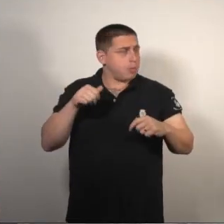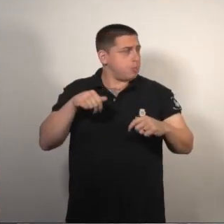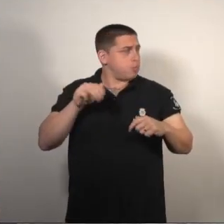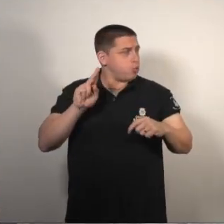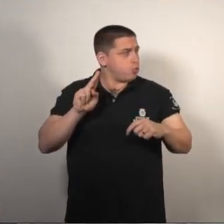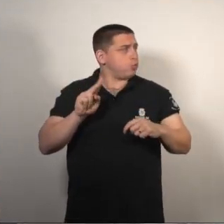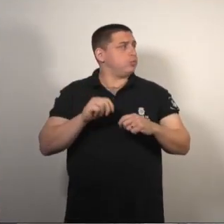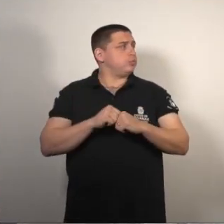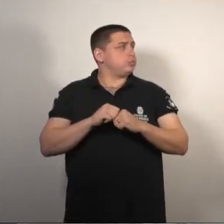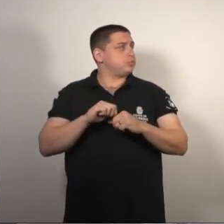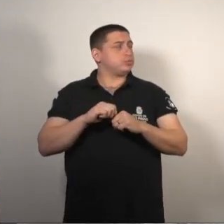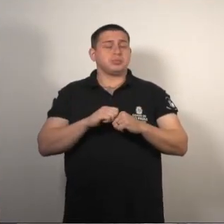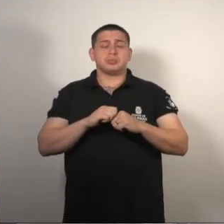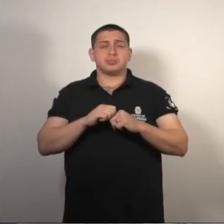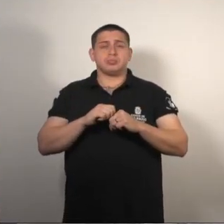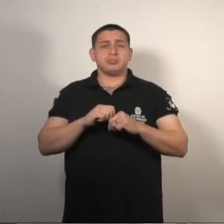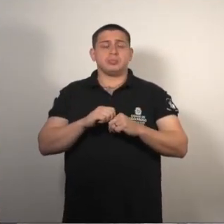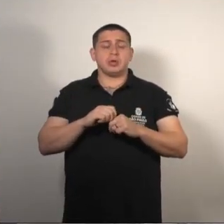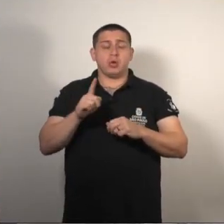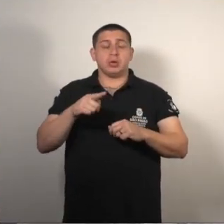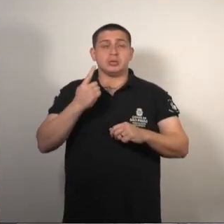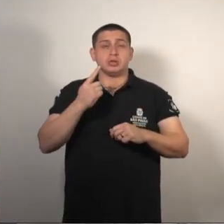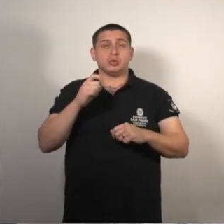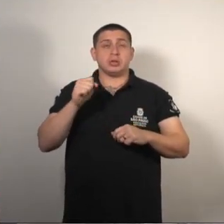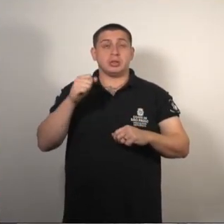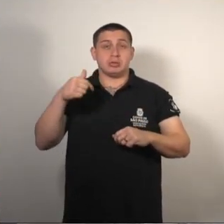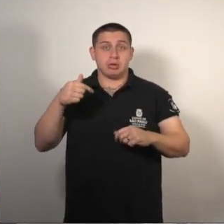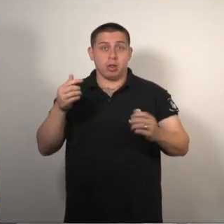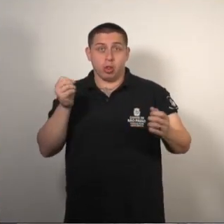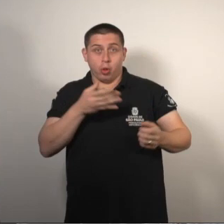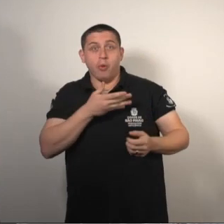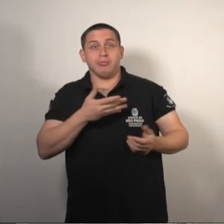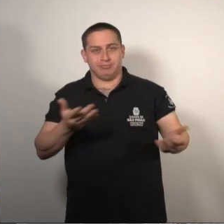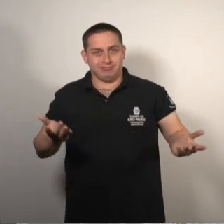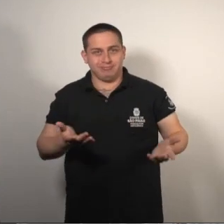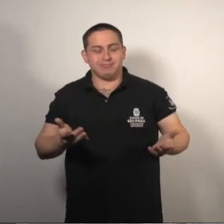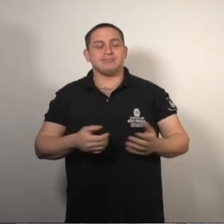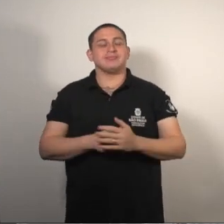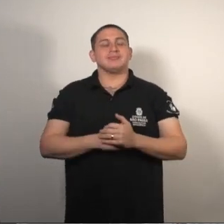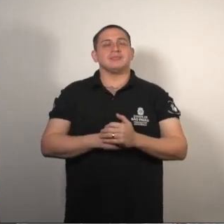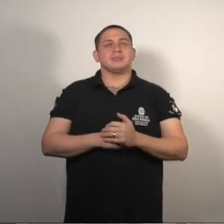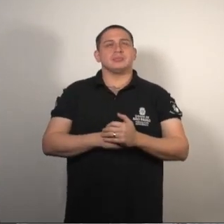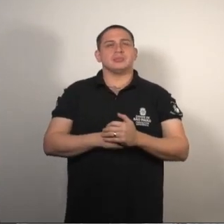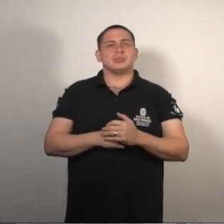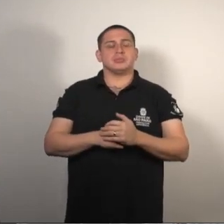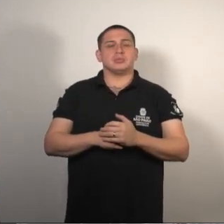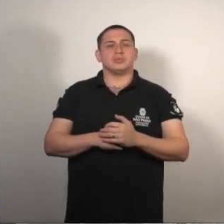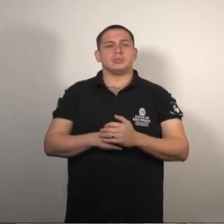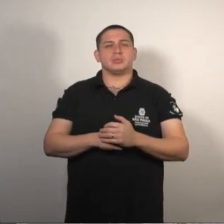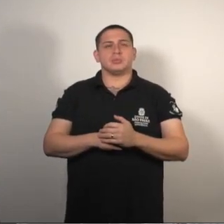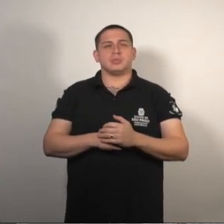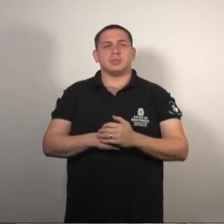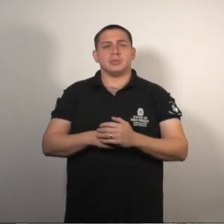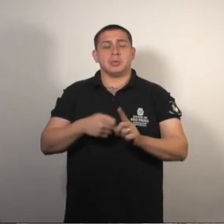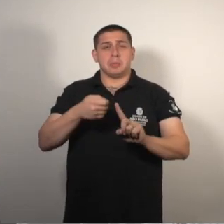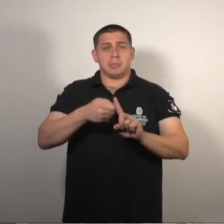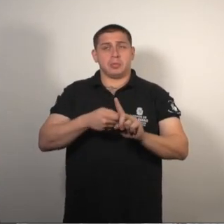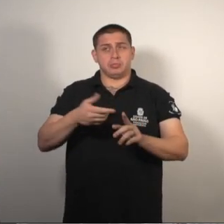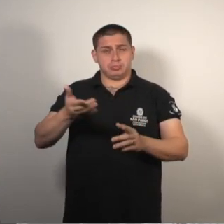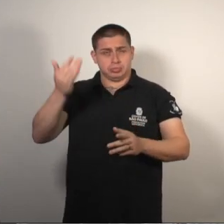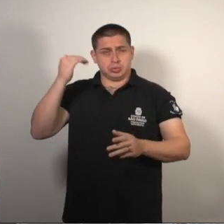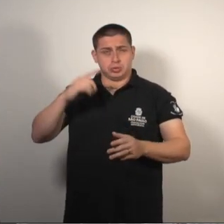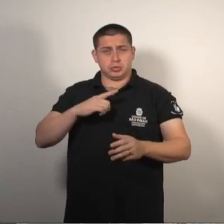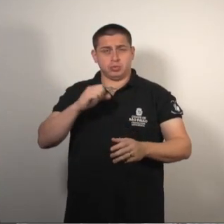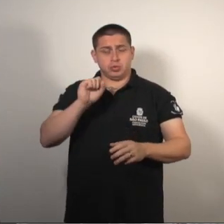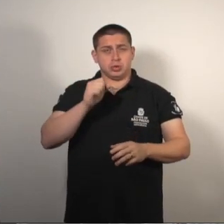são 187 agora no total. No mês passado, nós chamamos 862 novos